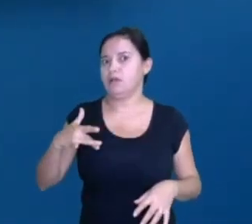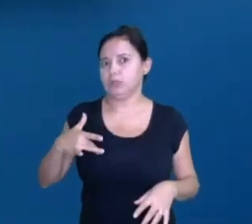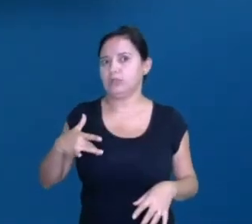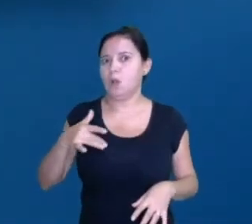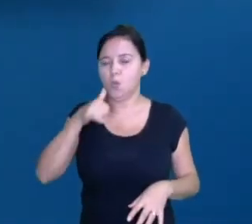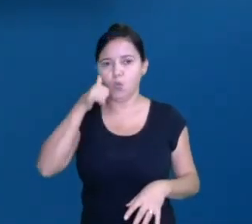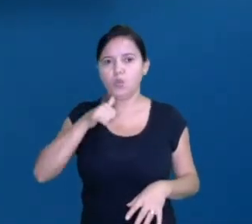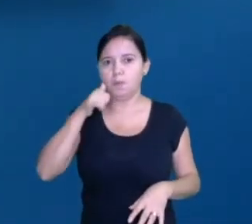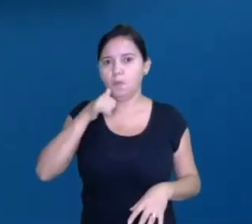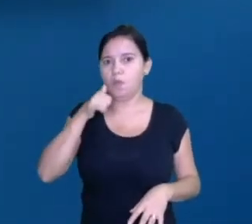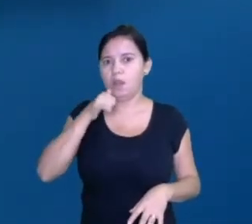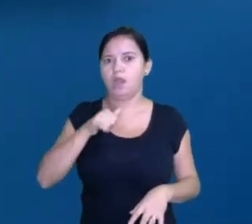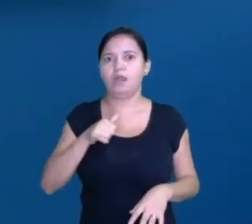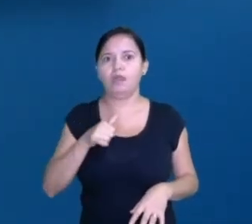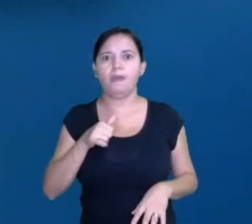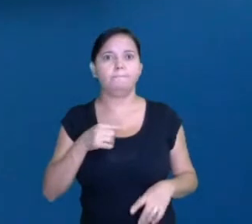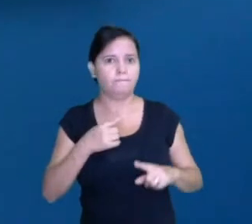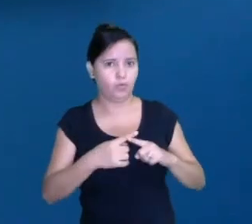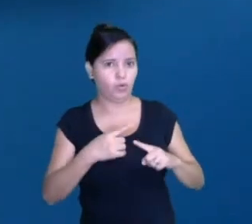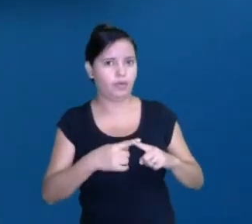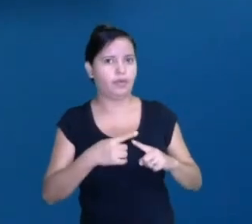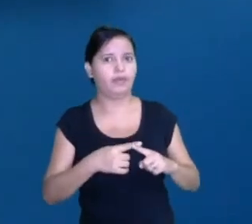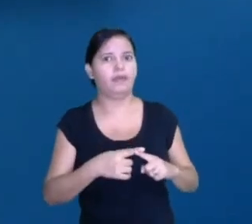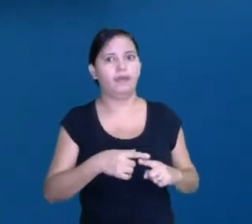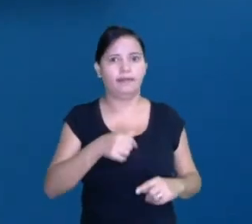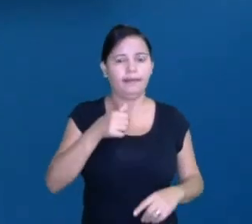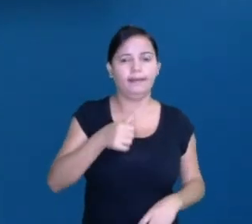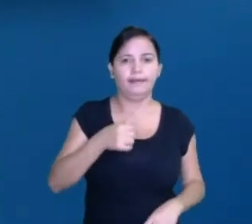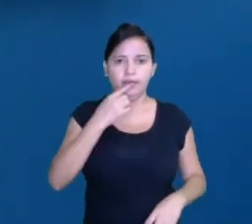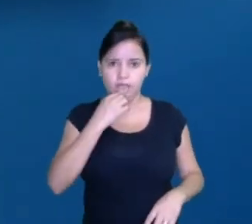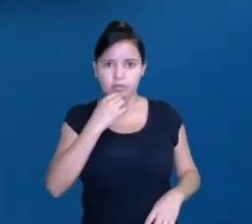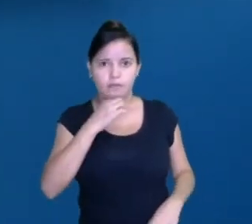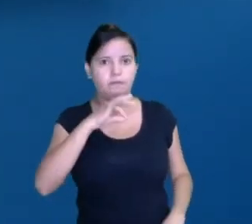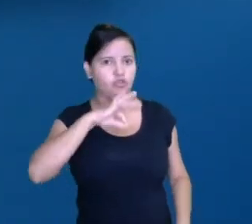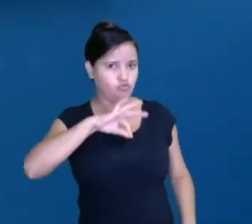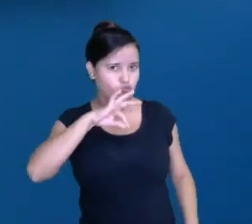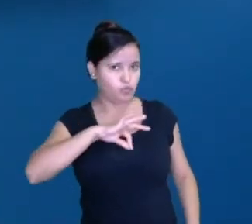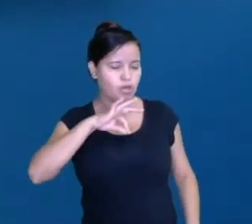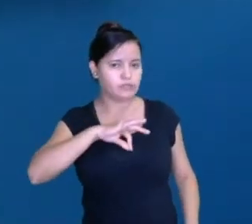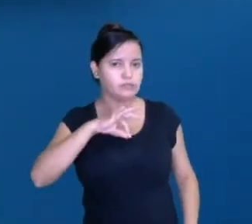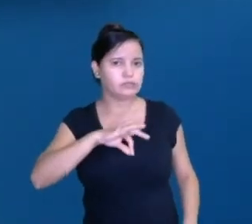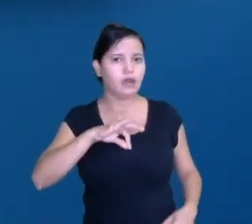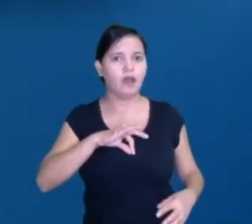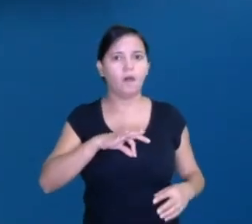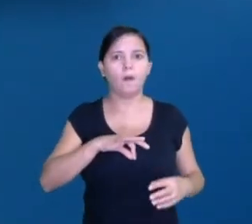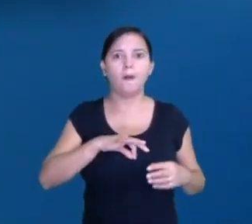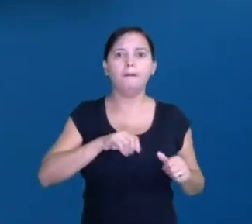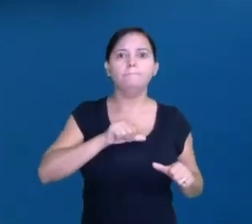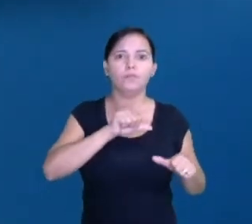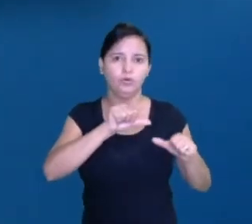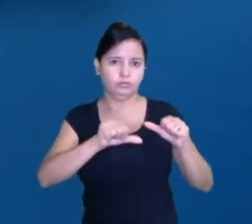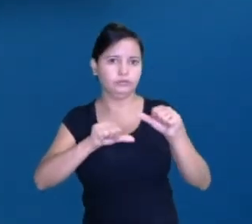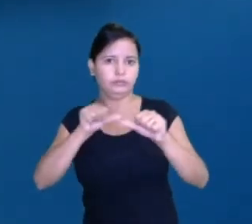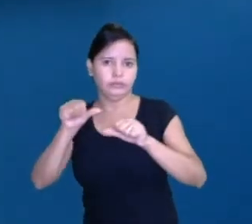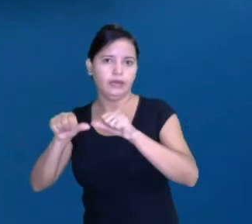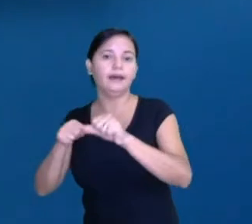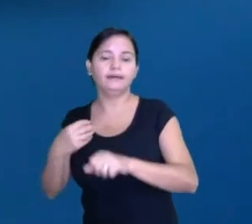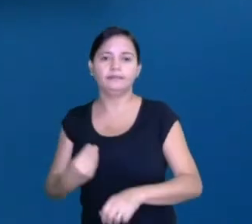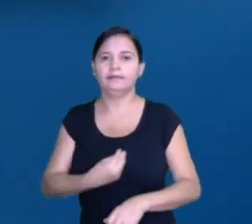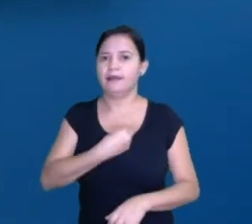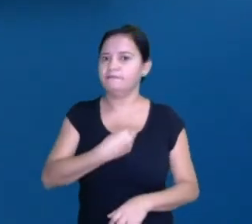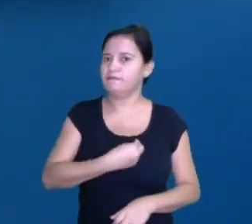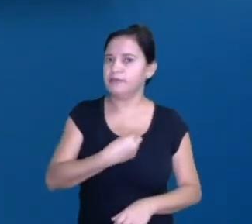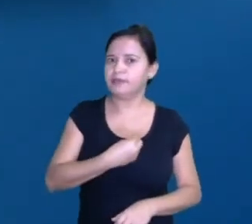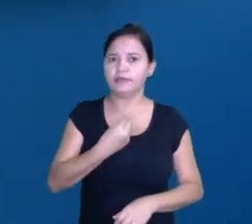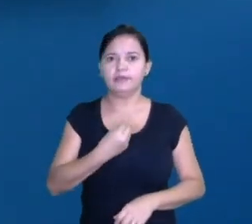isso, pelo contrário, é um sinal de que a mulher está, que ela está vivendo uma fase que é importantíssima, que é a sua fase reprodutiva,